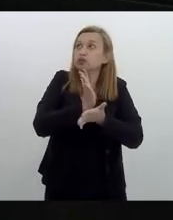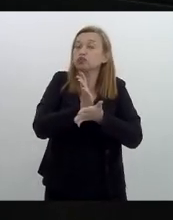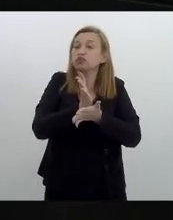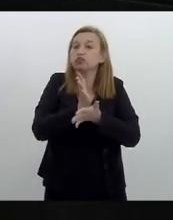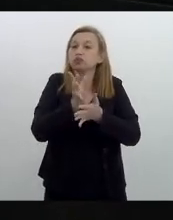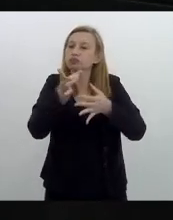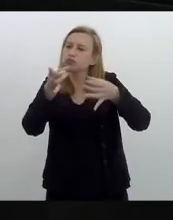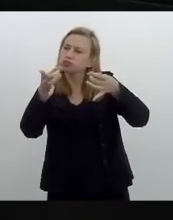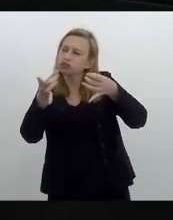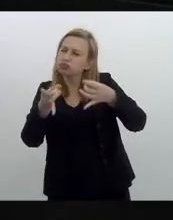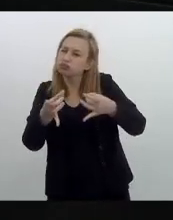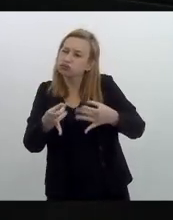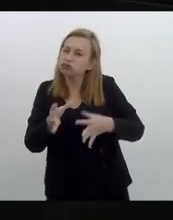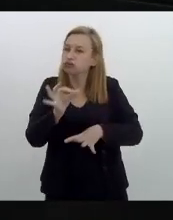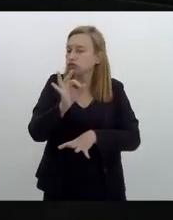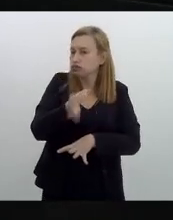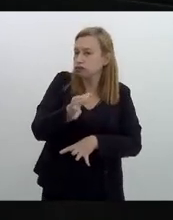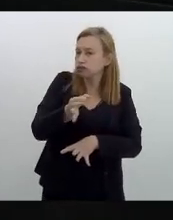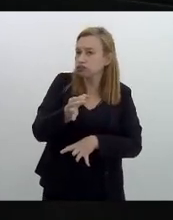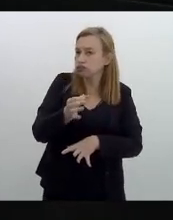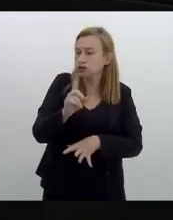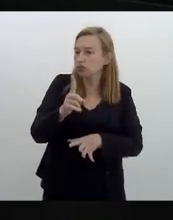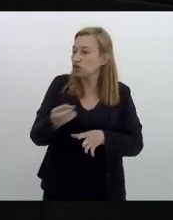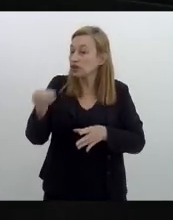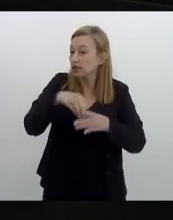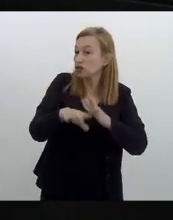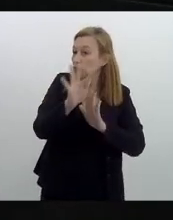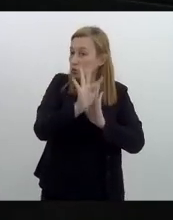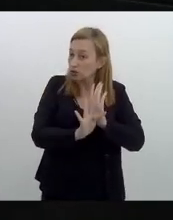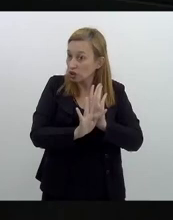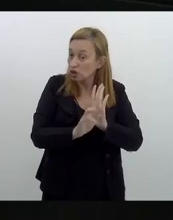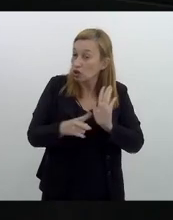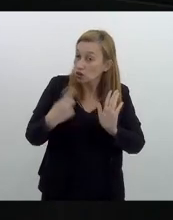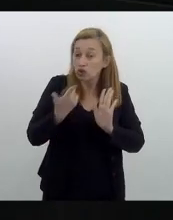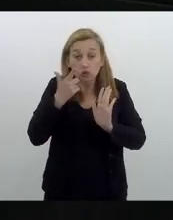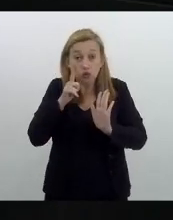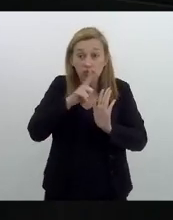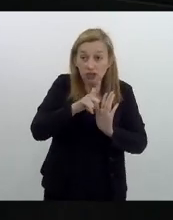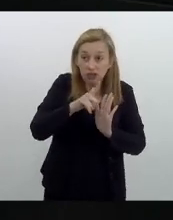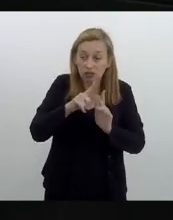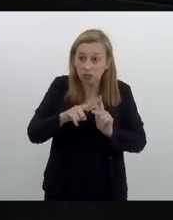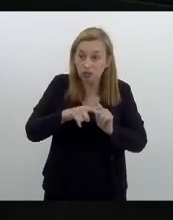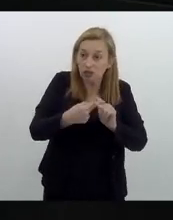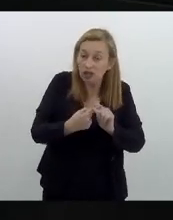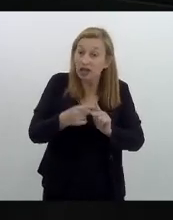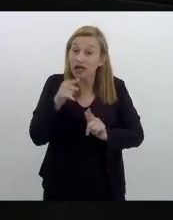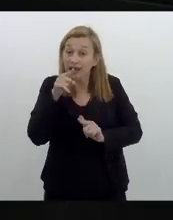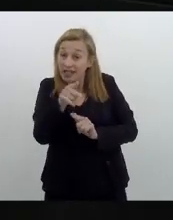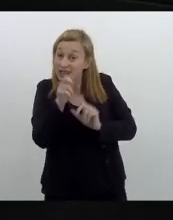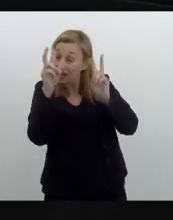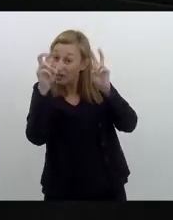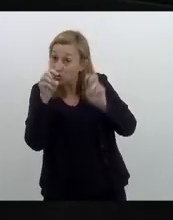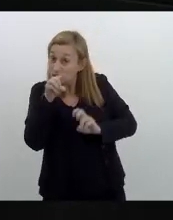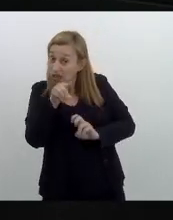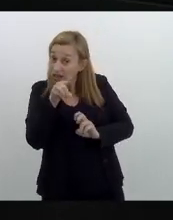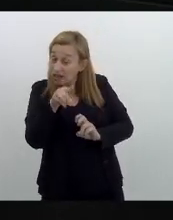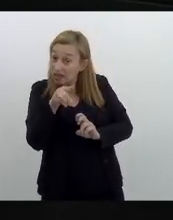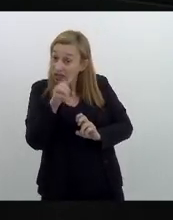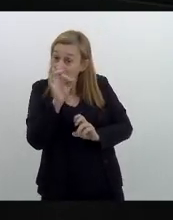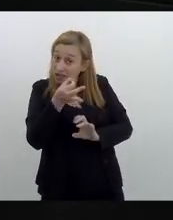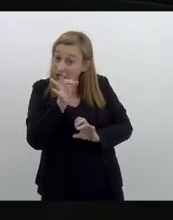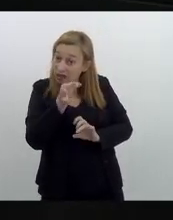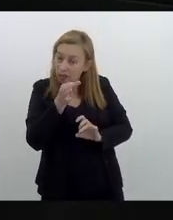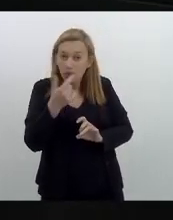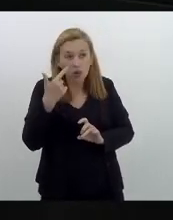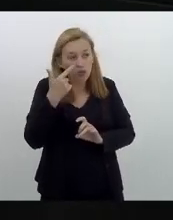Detalhes Que eventualmente Não continham No texto A gente Conseguiu reverter Esse caso Especificamente Pelo que